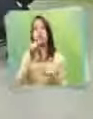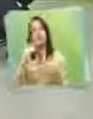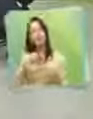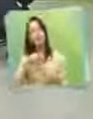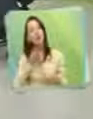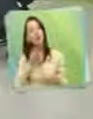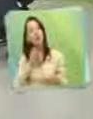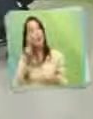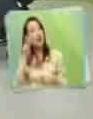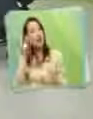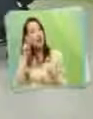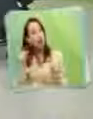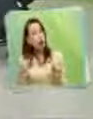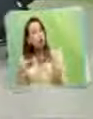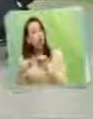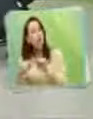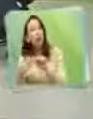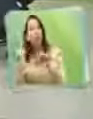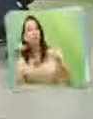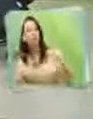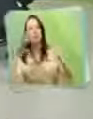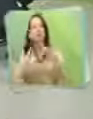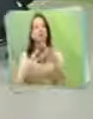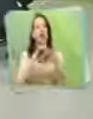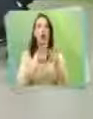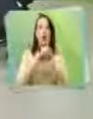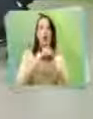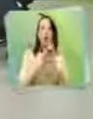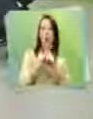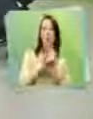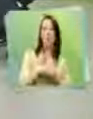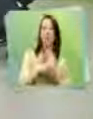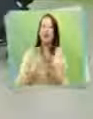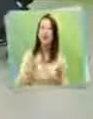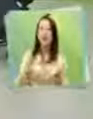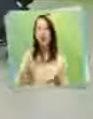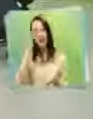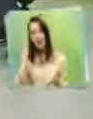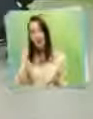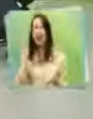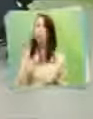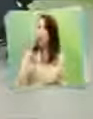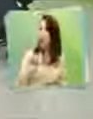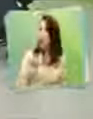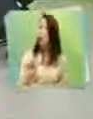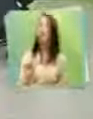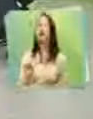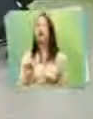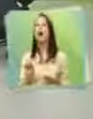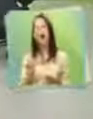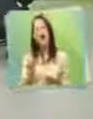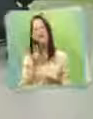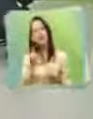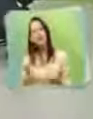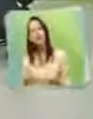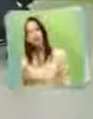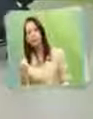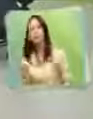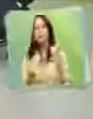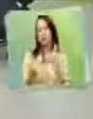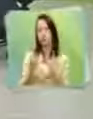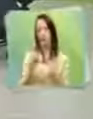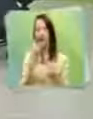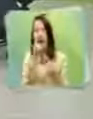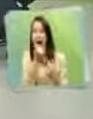conhecimento histórico mais específico, principalmente para articular conceitos que você já tem que saber com o que o texto está falando. Né? Claro que isso vai aparecer, mas em